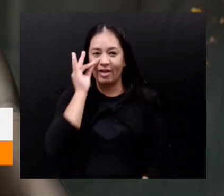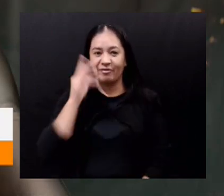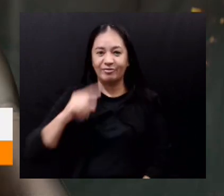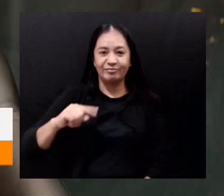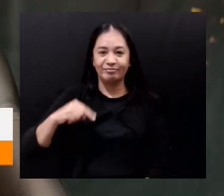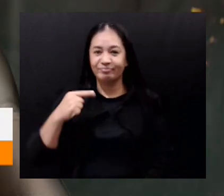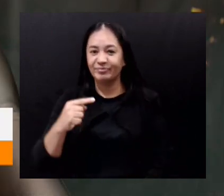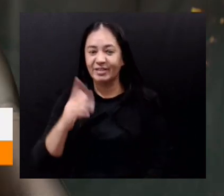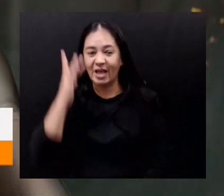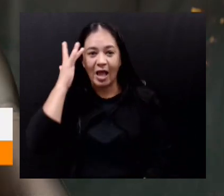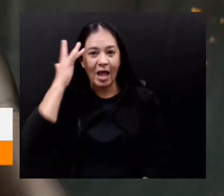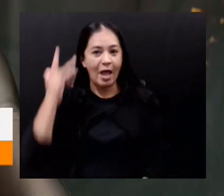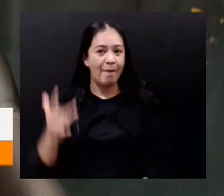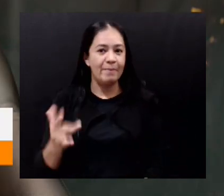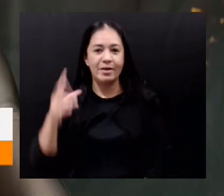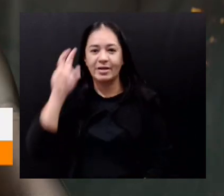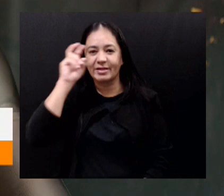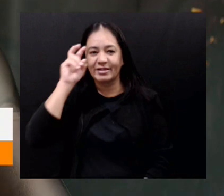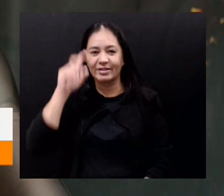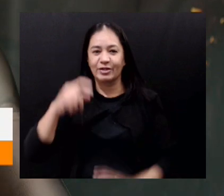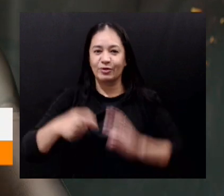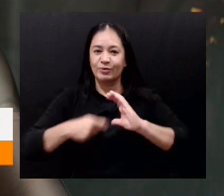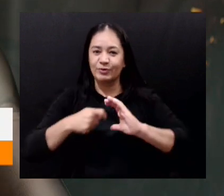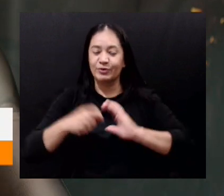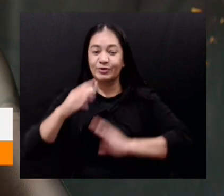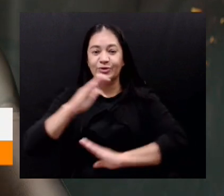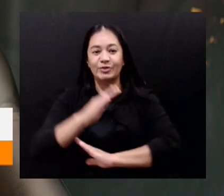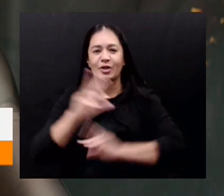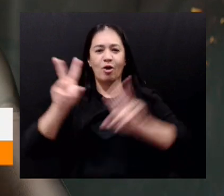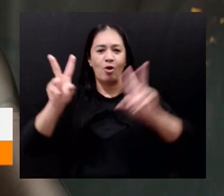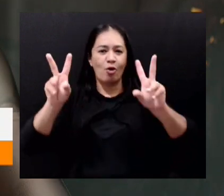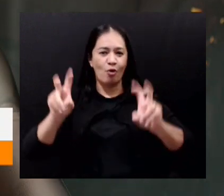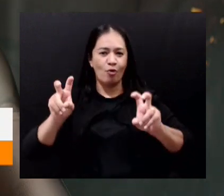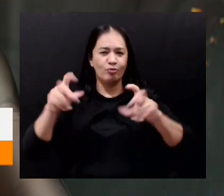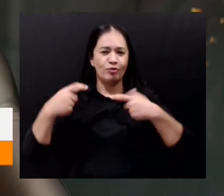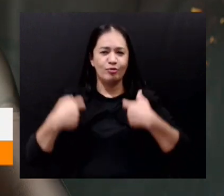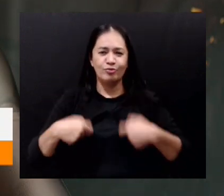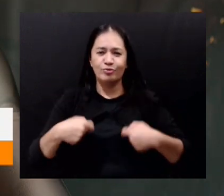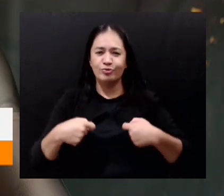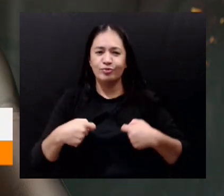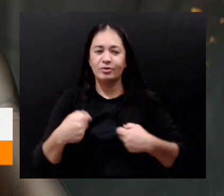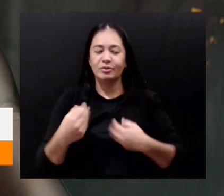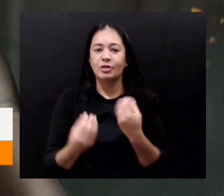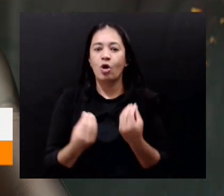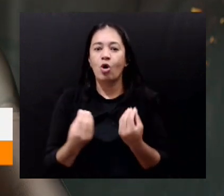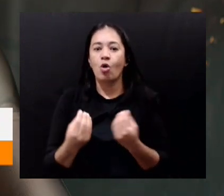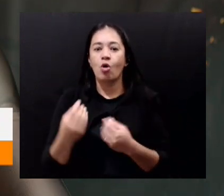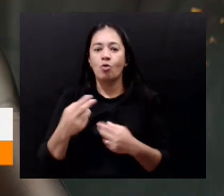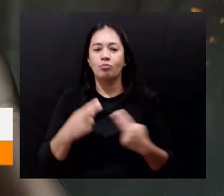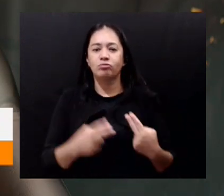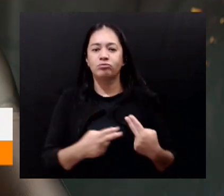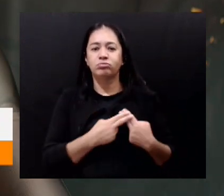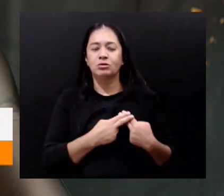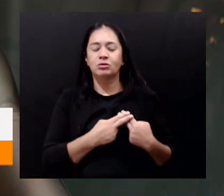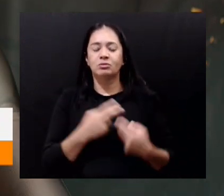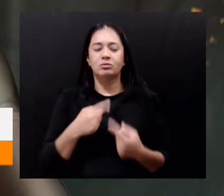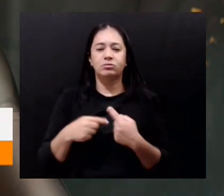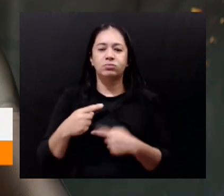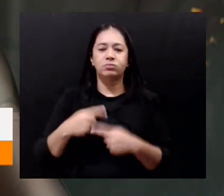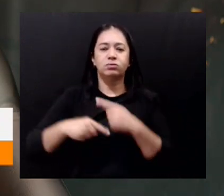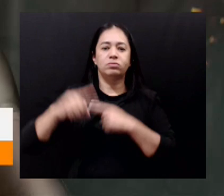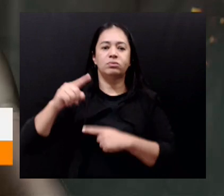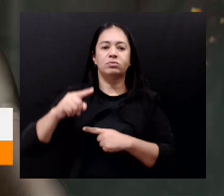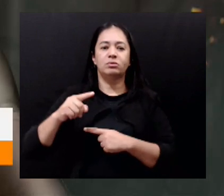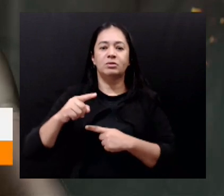o nosso Estúdio Câmara traz um tema super necessário, gente. Como superar o luto. Nós vamos falar sobre perda, acolhimento e